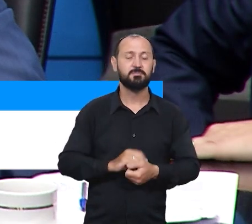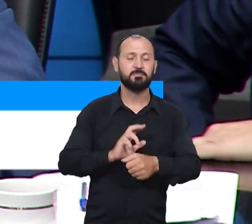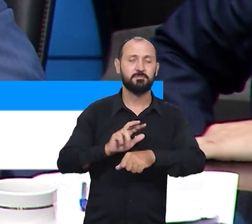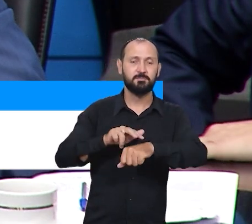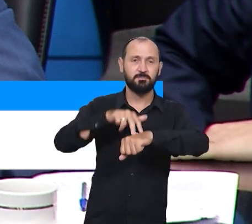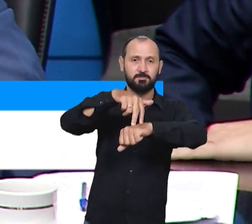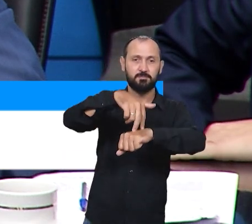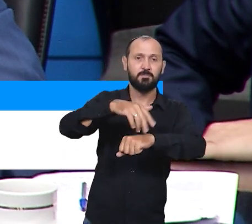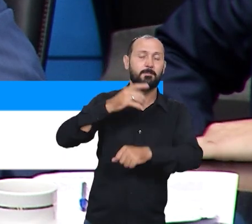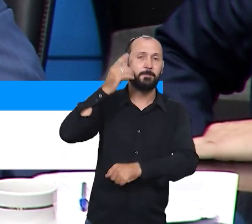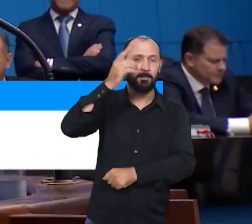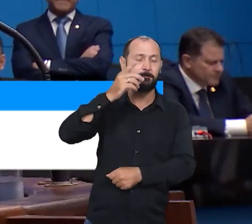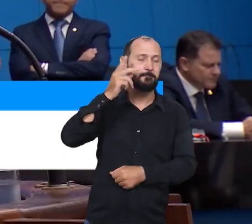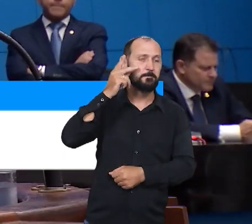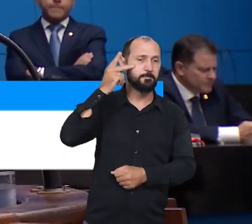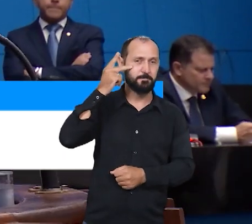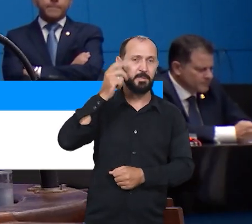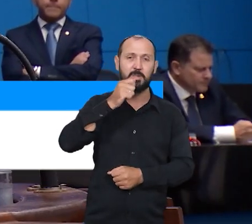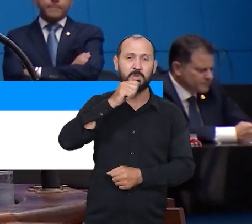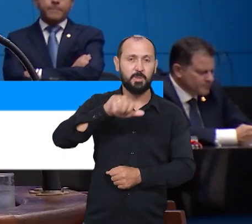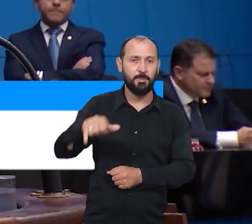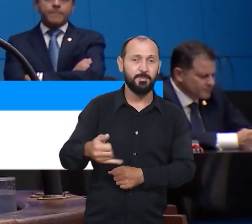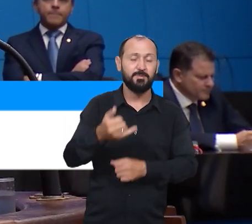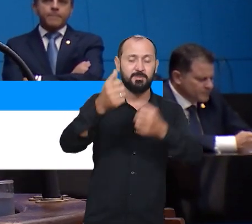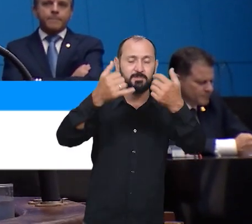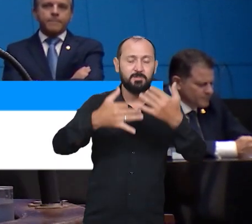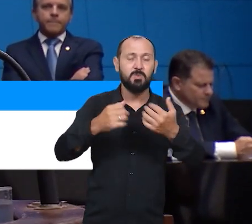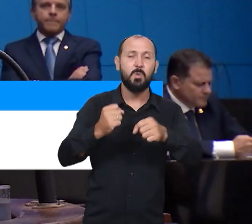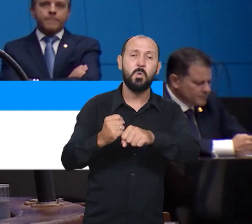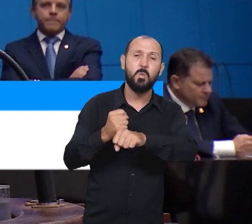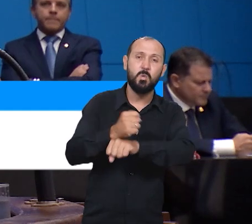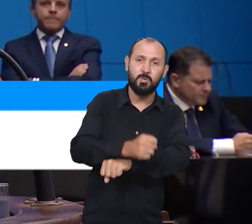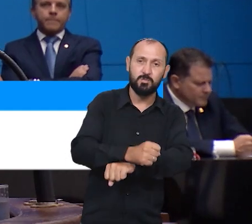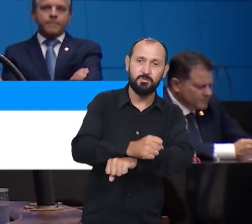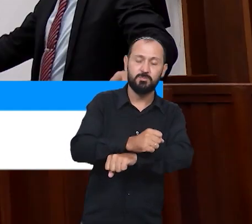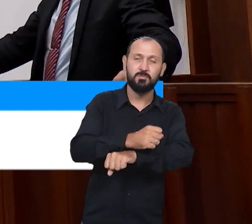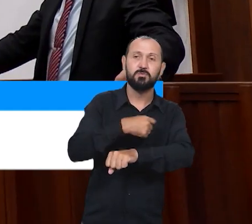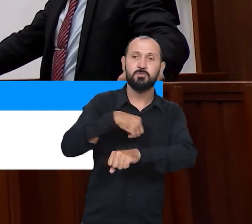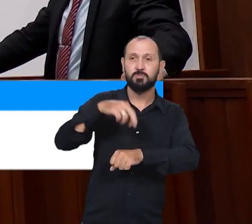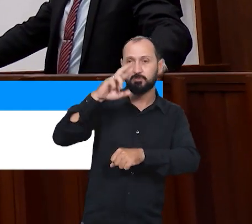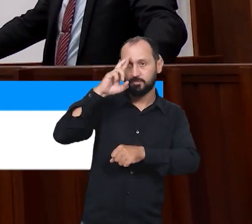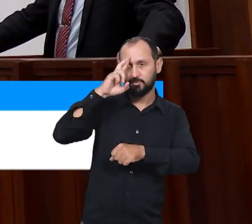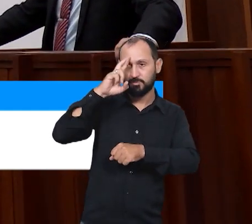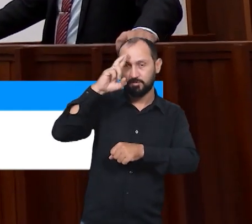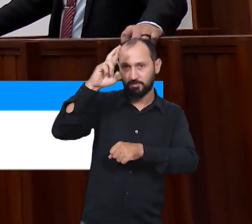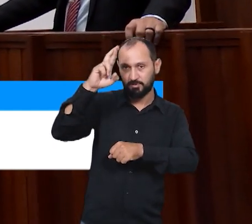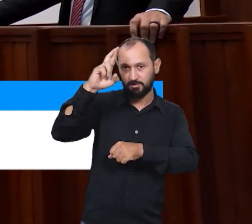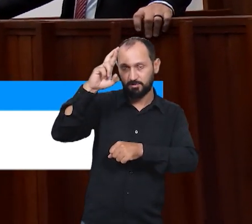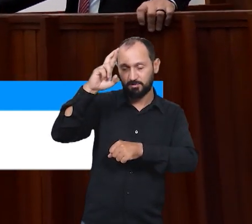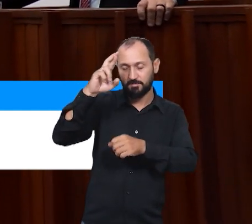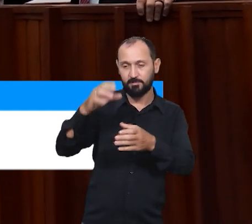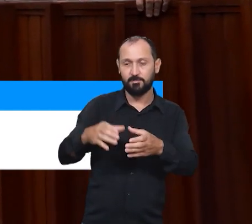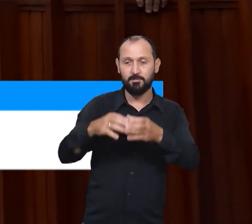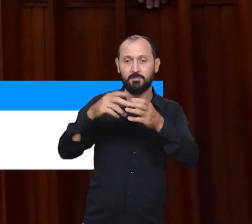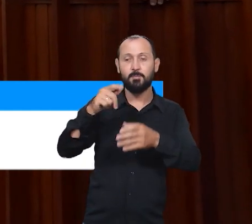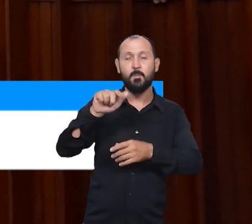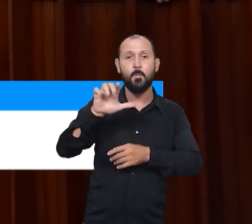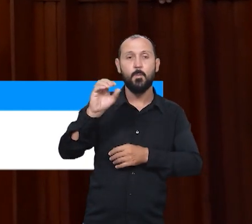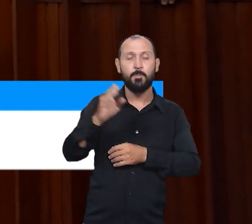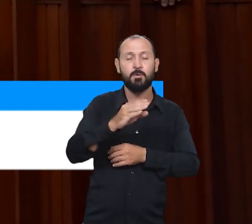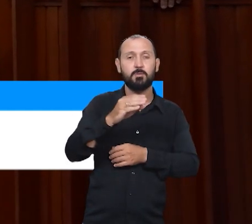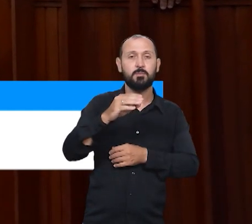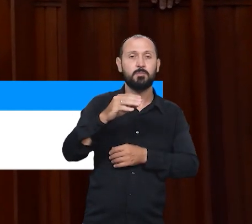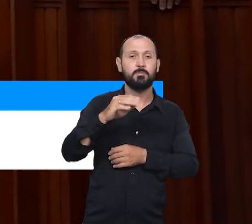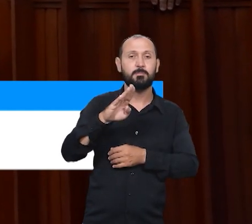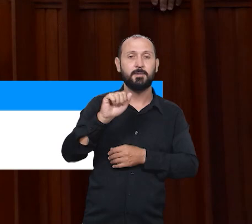nossos agradecimentos, deputado. Ainda na tribuna, o deputado Pedro Kemp destacou a dedicação do chefe de gabinete